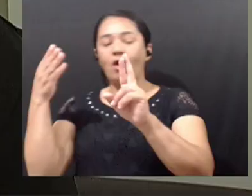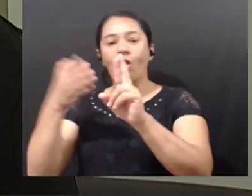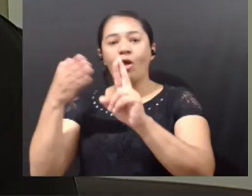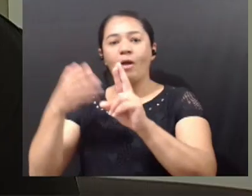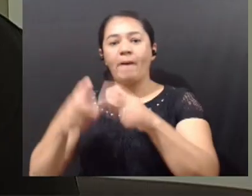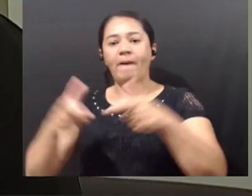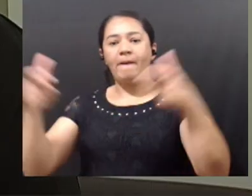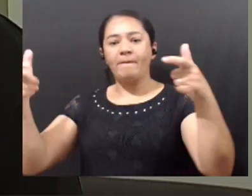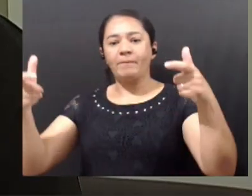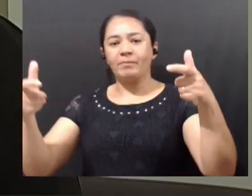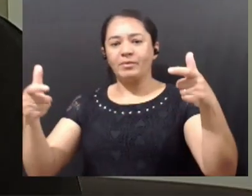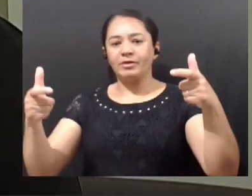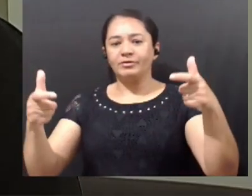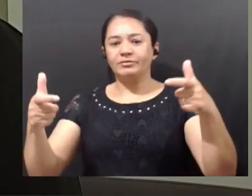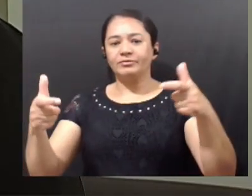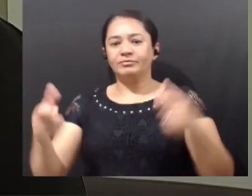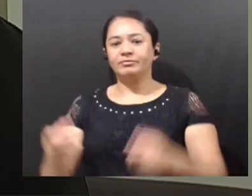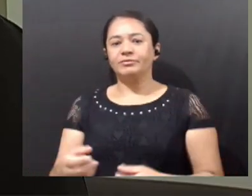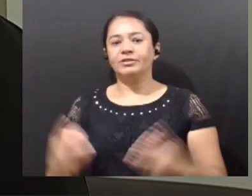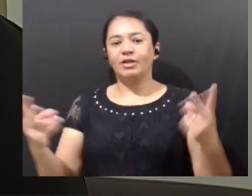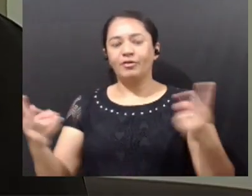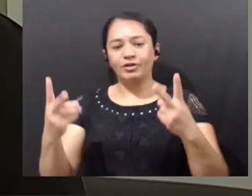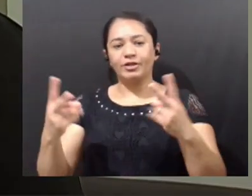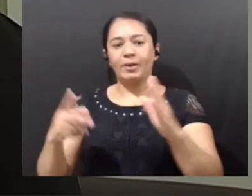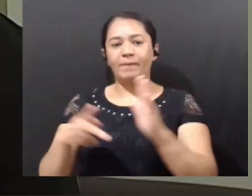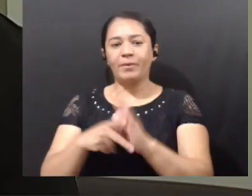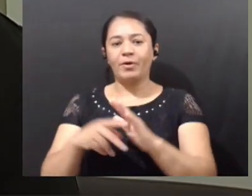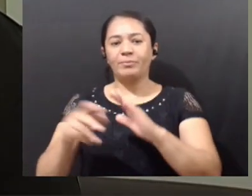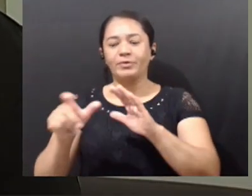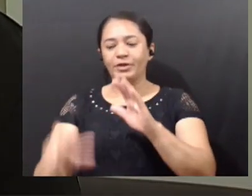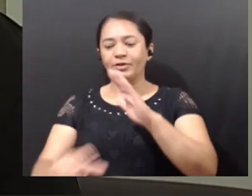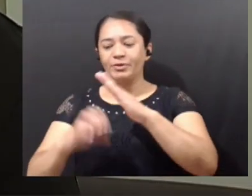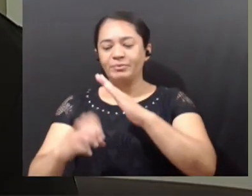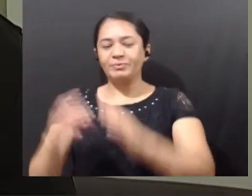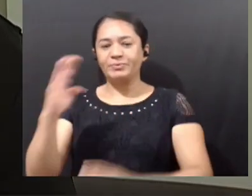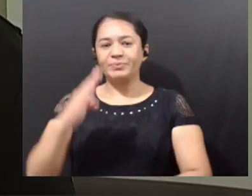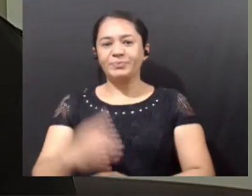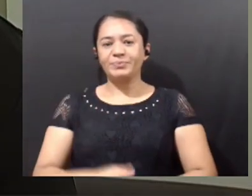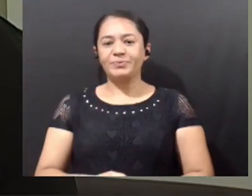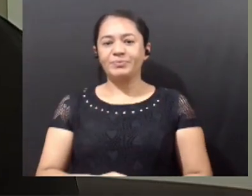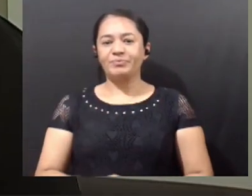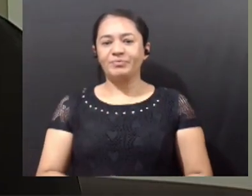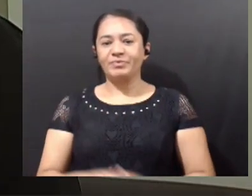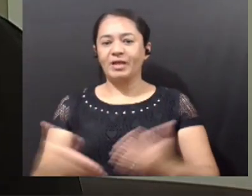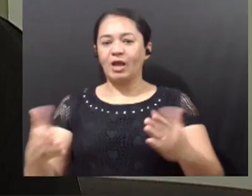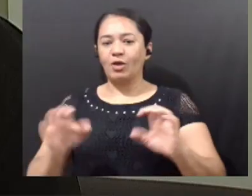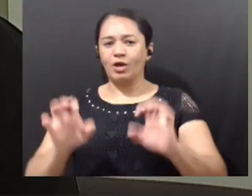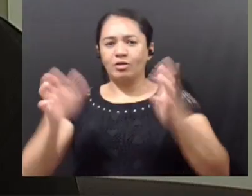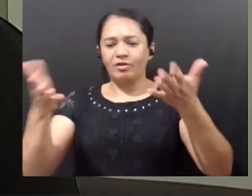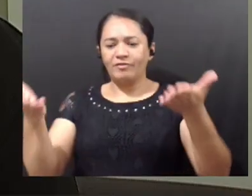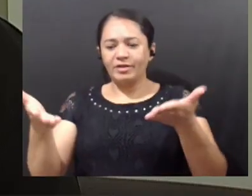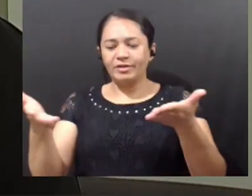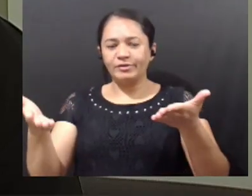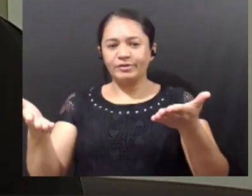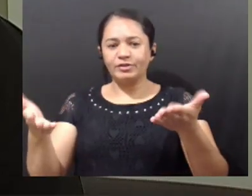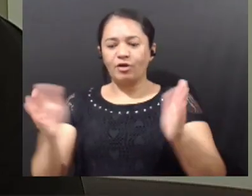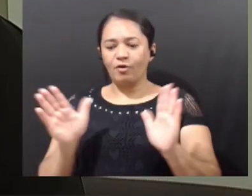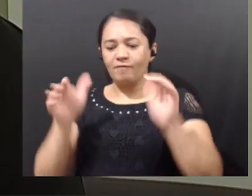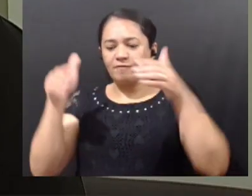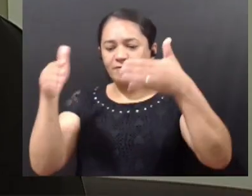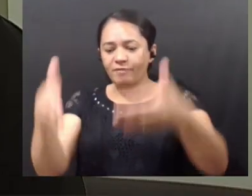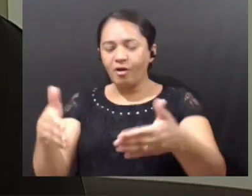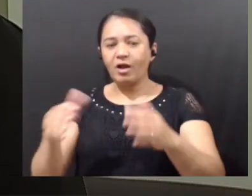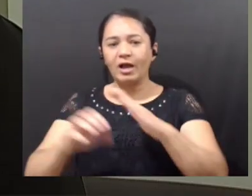da volumetria do empresariado brasileiro. Agora, num evento como esse, voltado ao empreendedor, principalmente